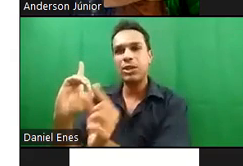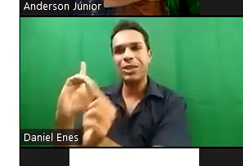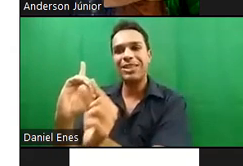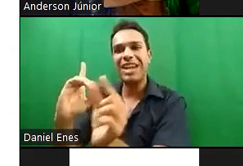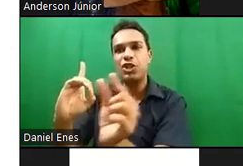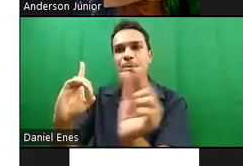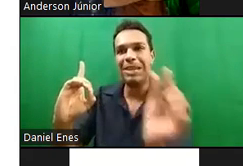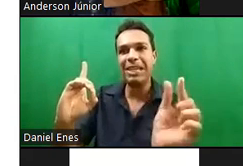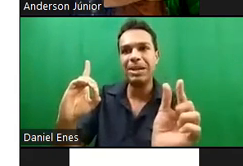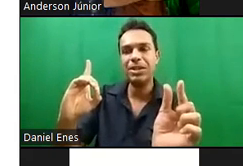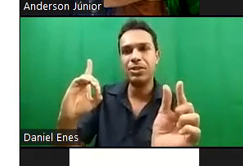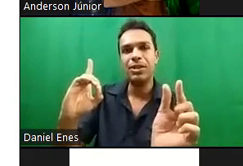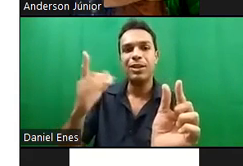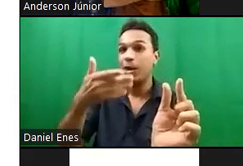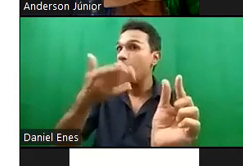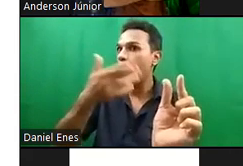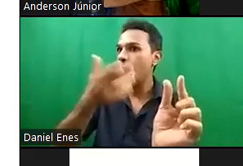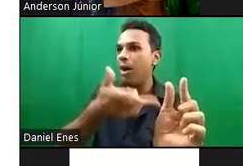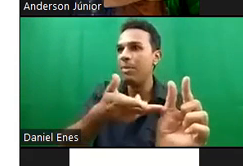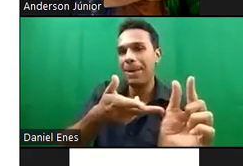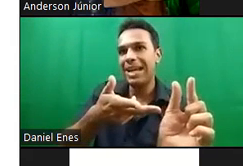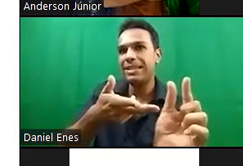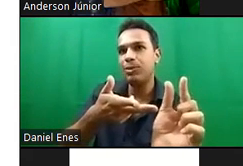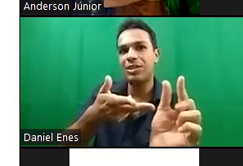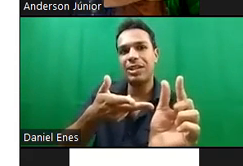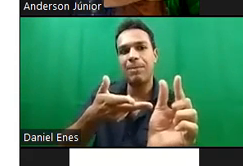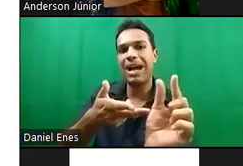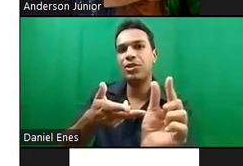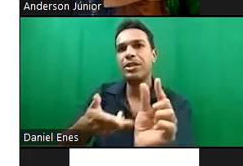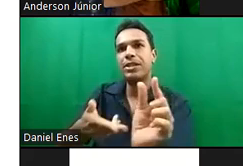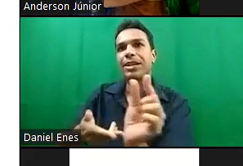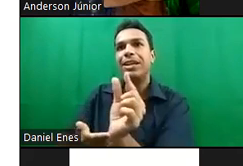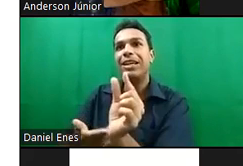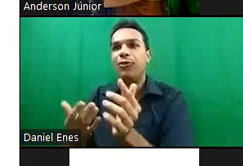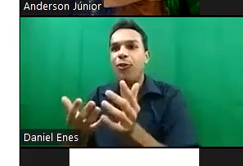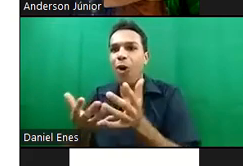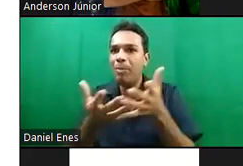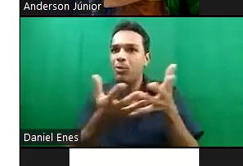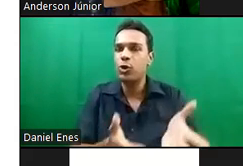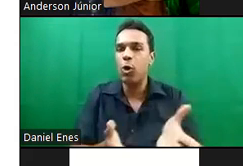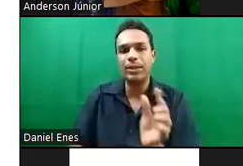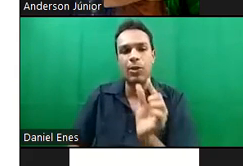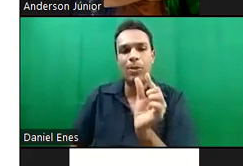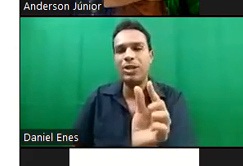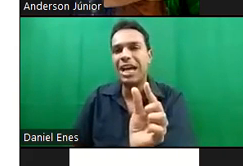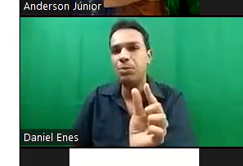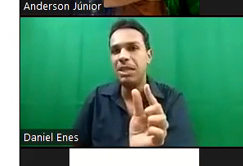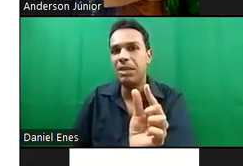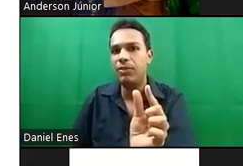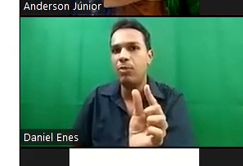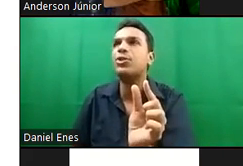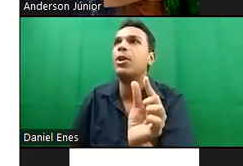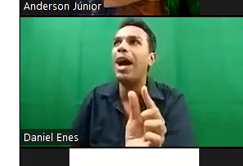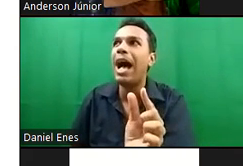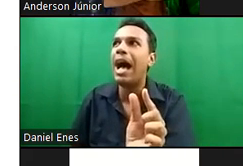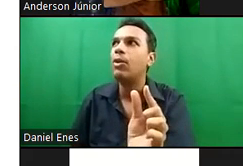São as unidades mínimas, conforme aparecem em muitas gramáticas, que formam o som. Então, uma unidade mínima que